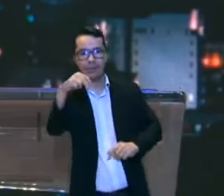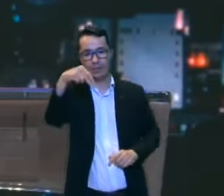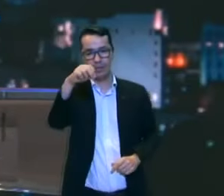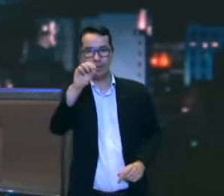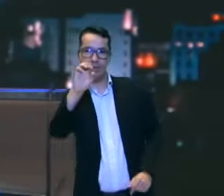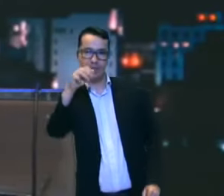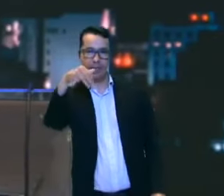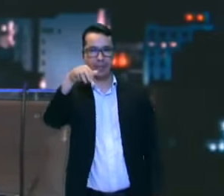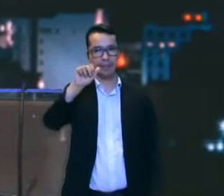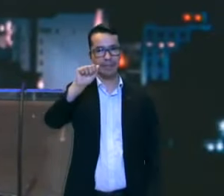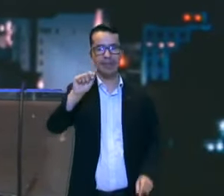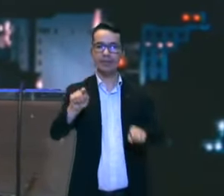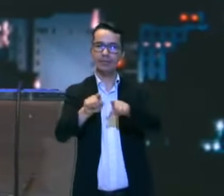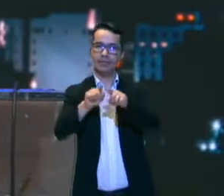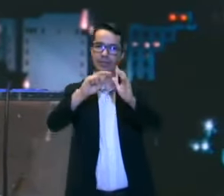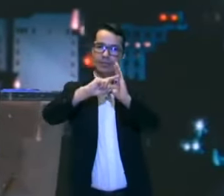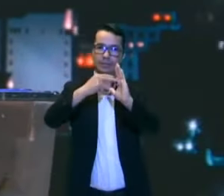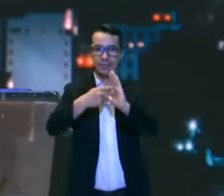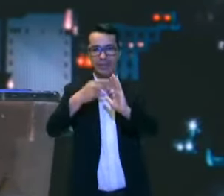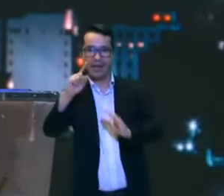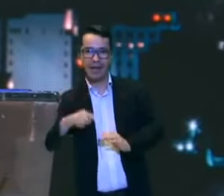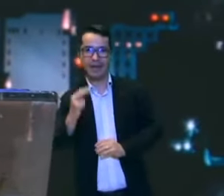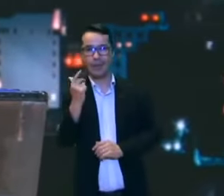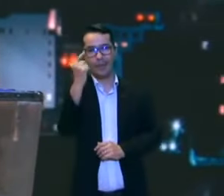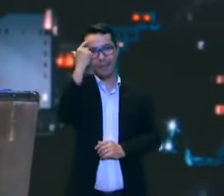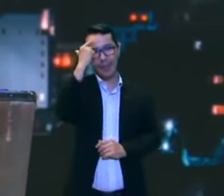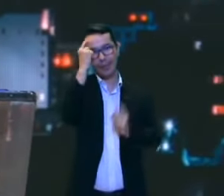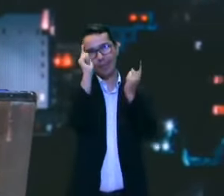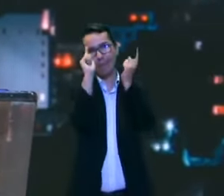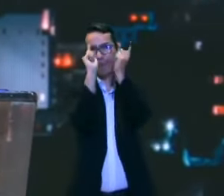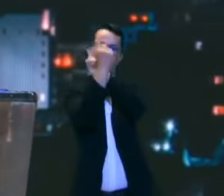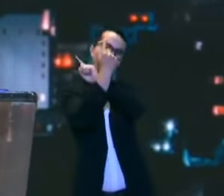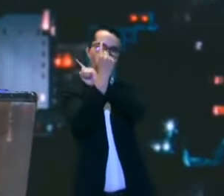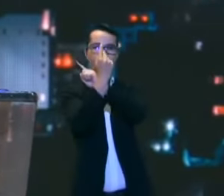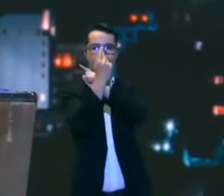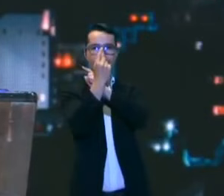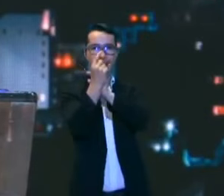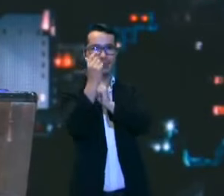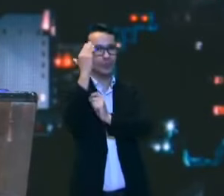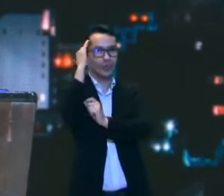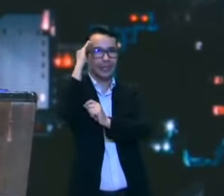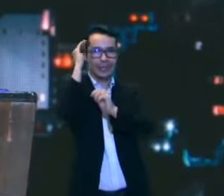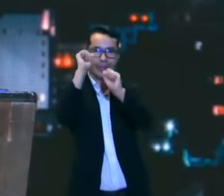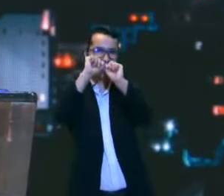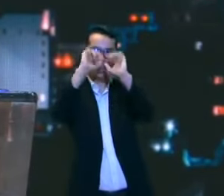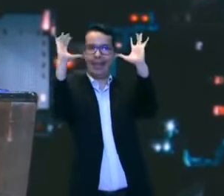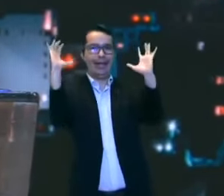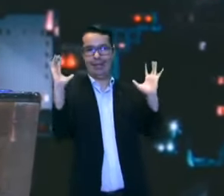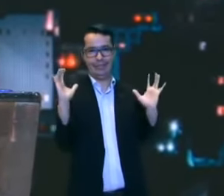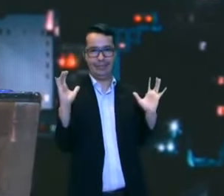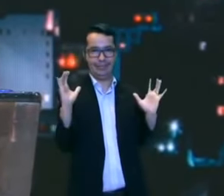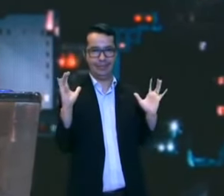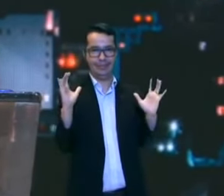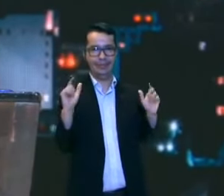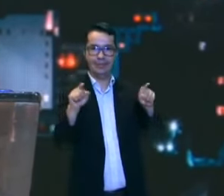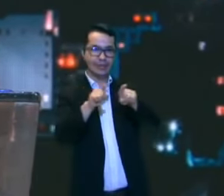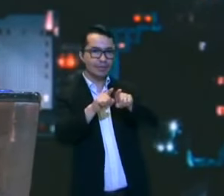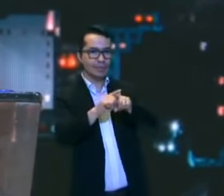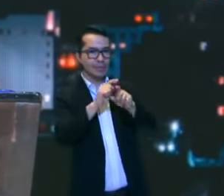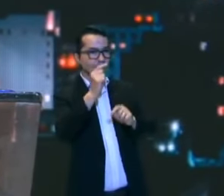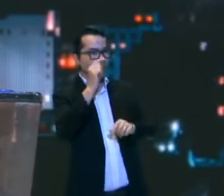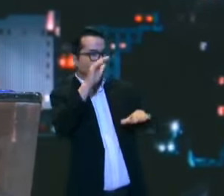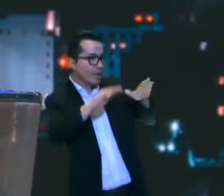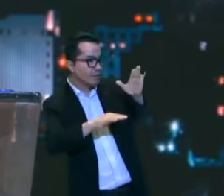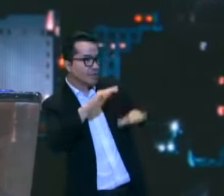Em 2 Coríntios 3,14, ela representa os sentidos embotados, que impedem o povo judeu